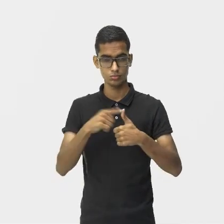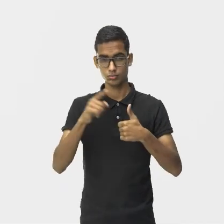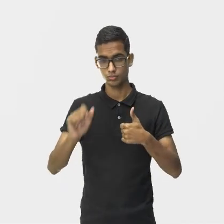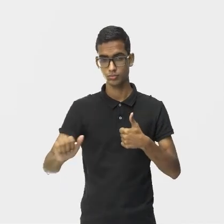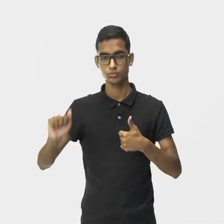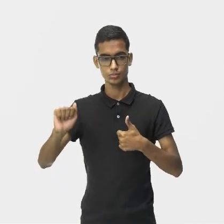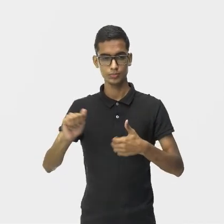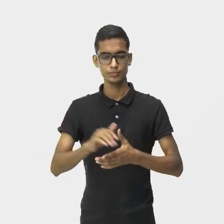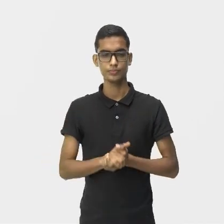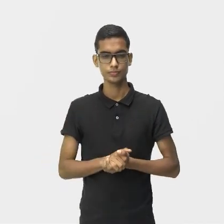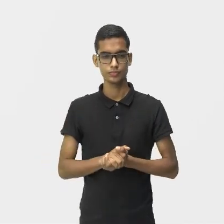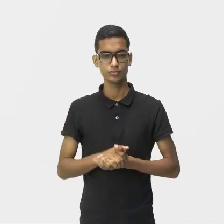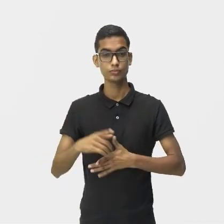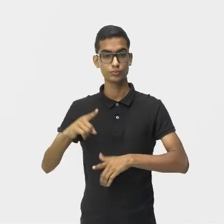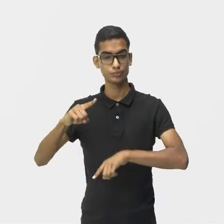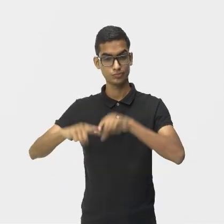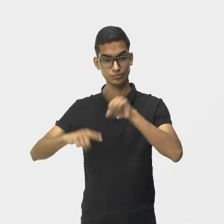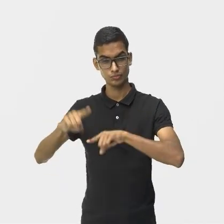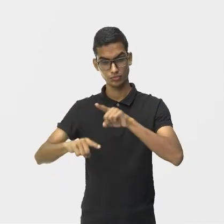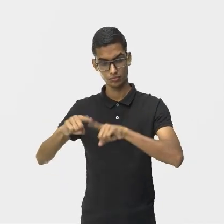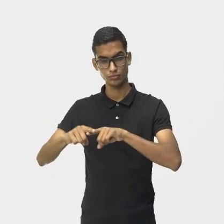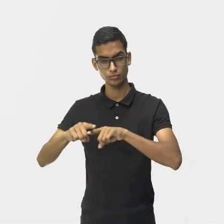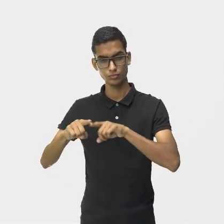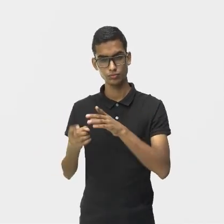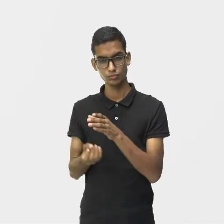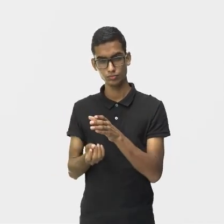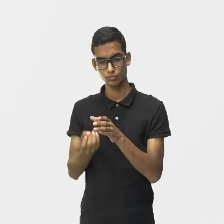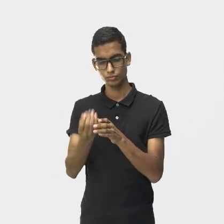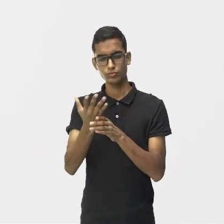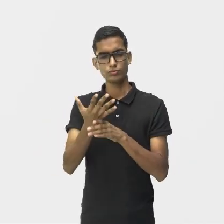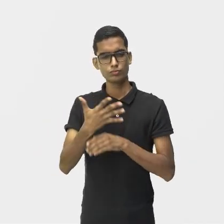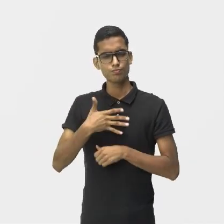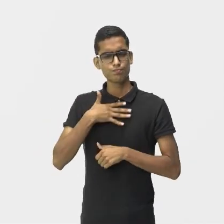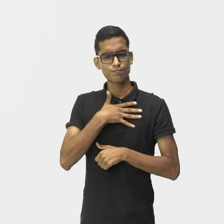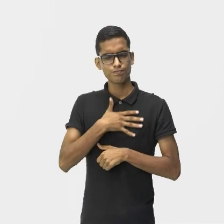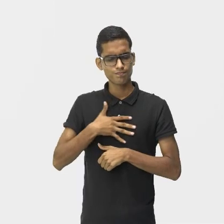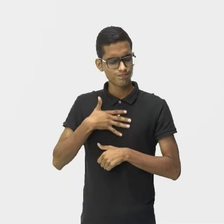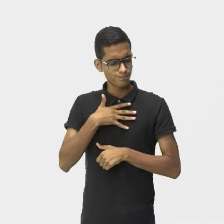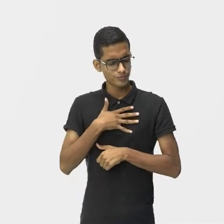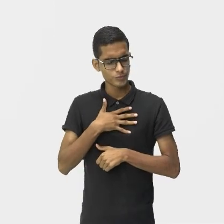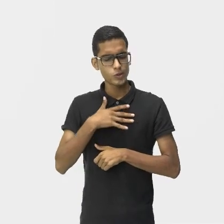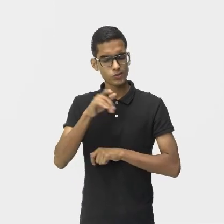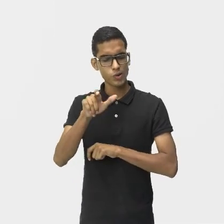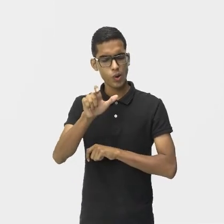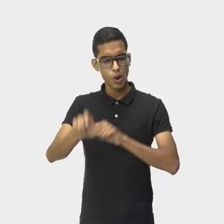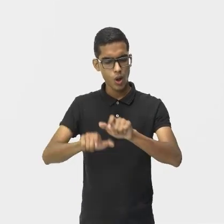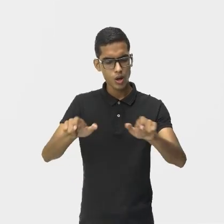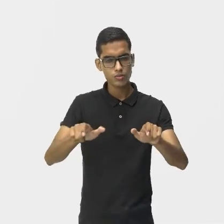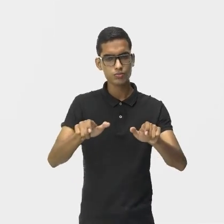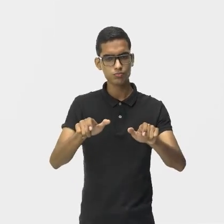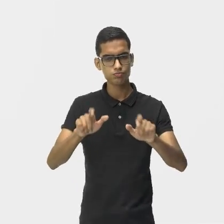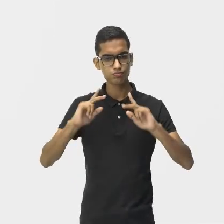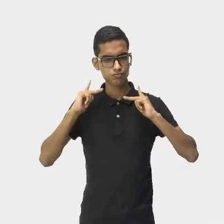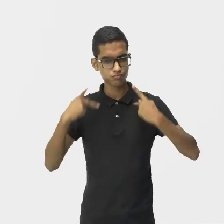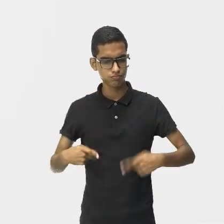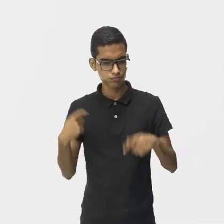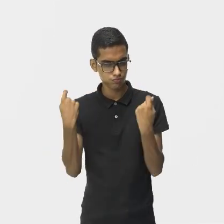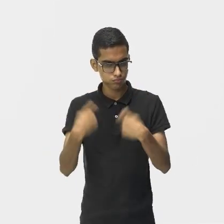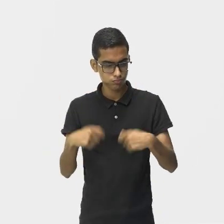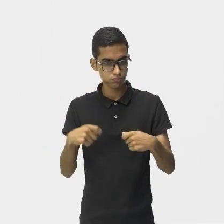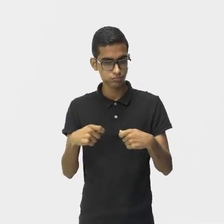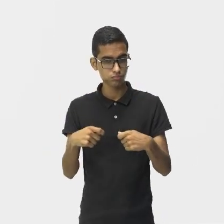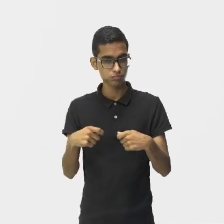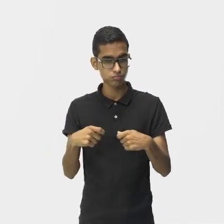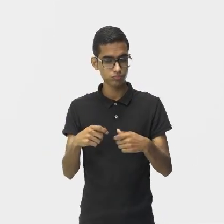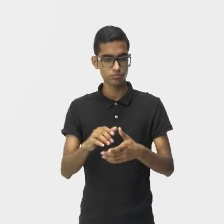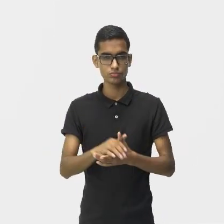seus produtos são criados para satisfazer as necessidades humanas.